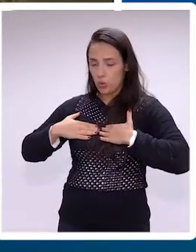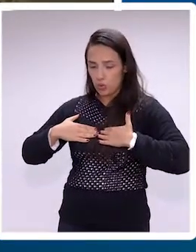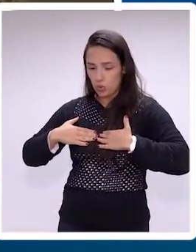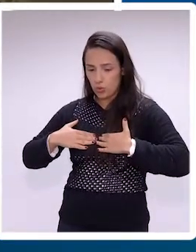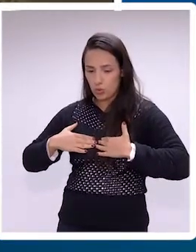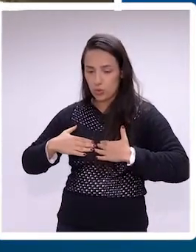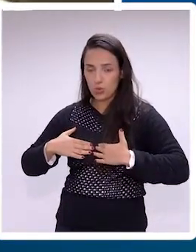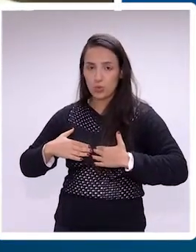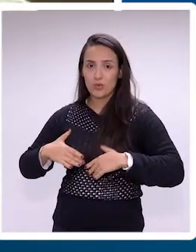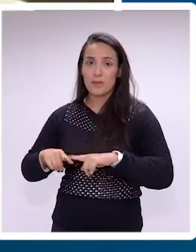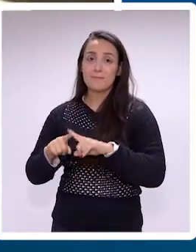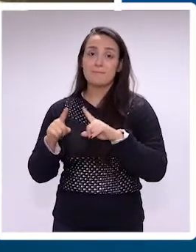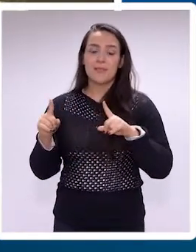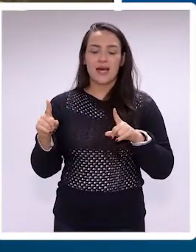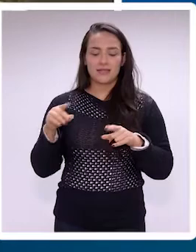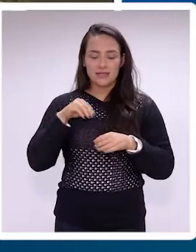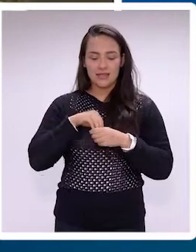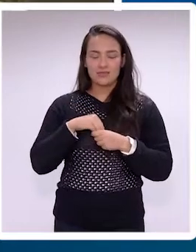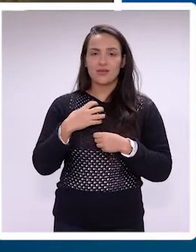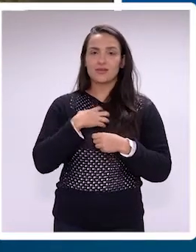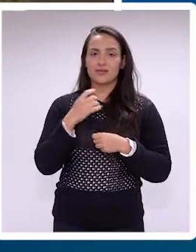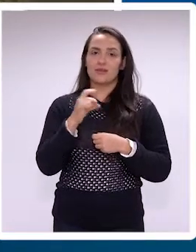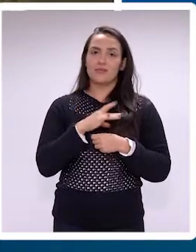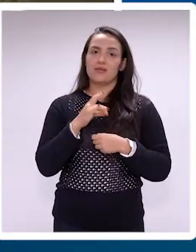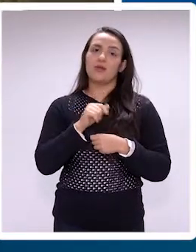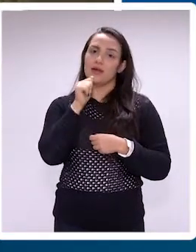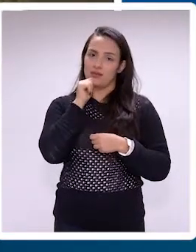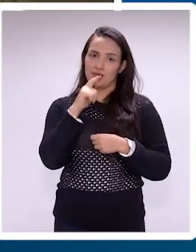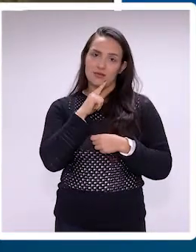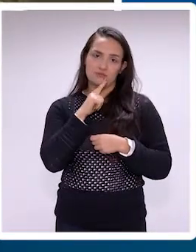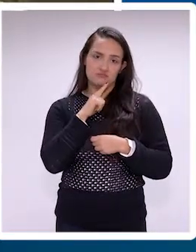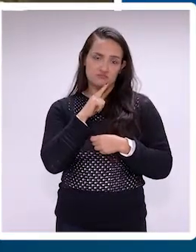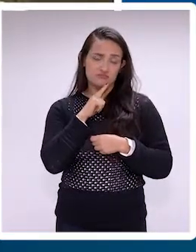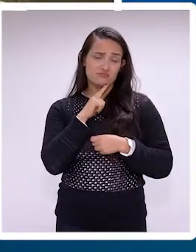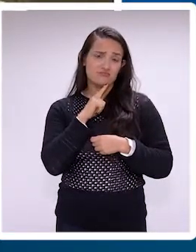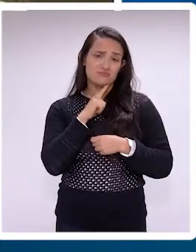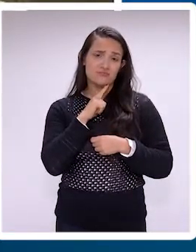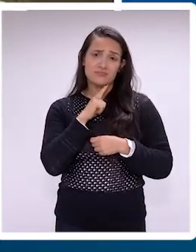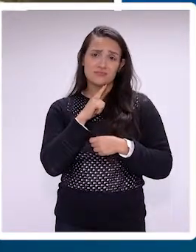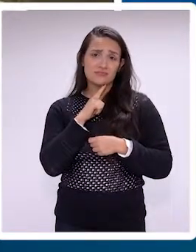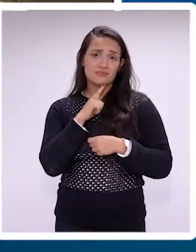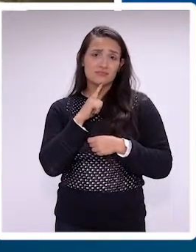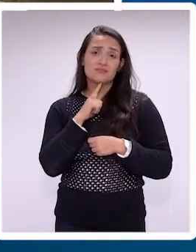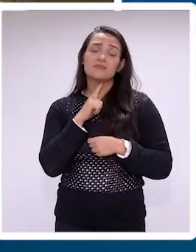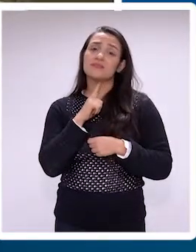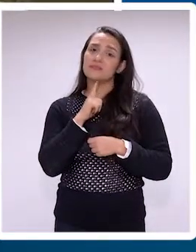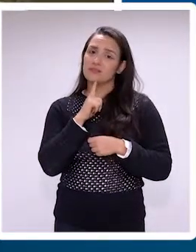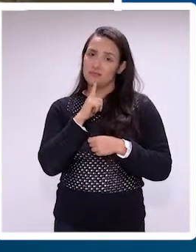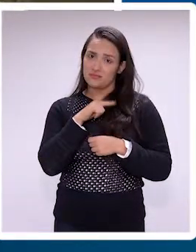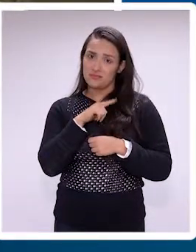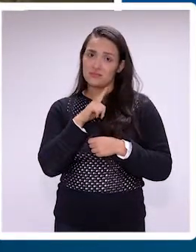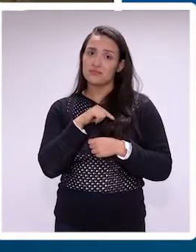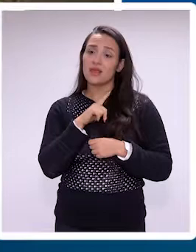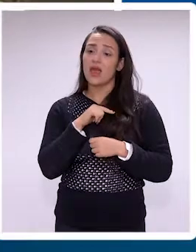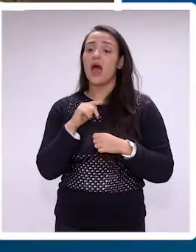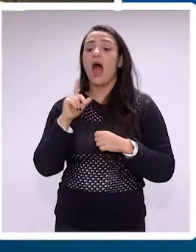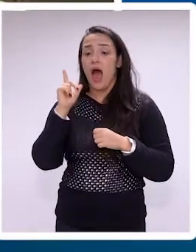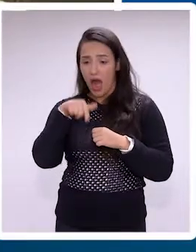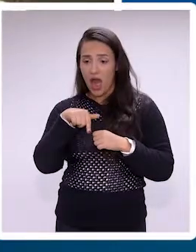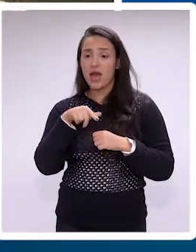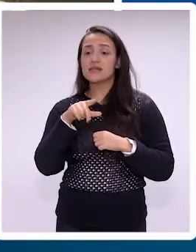manifestações, mas permanece o medo. E o medo, às vezes, pode ser tão intenso que pode provocar outra crise de